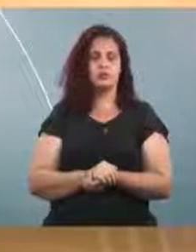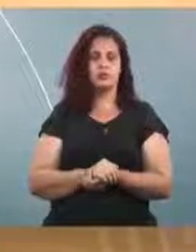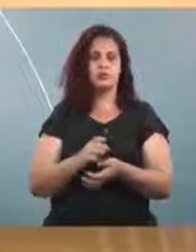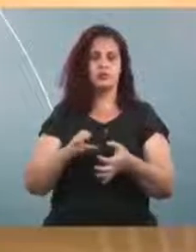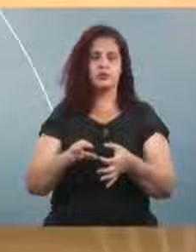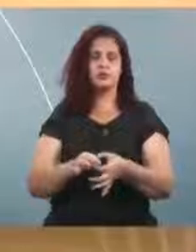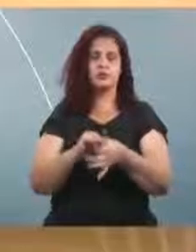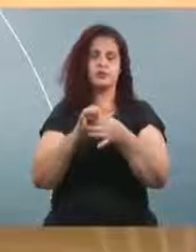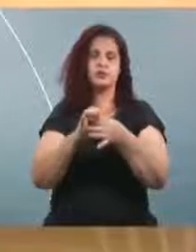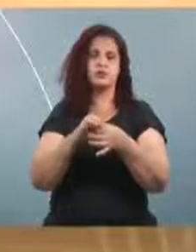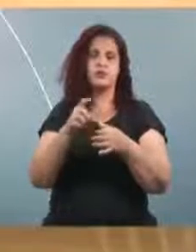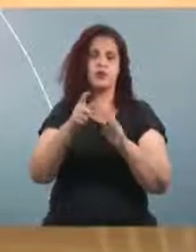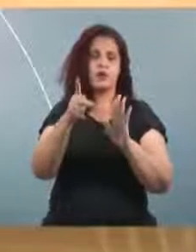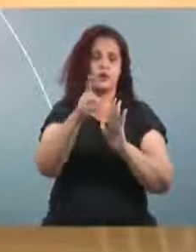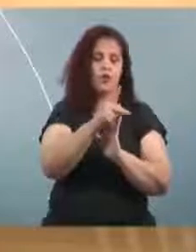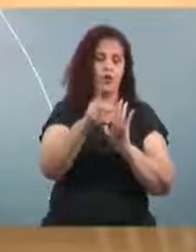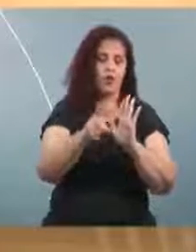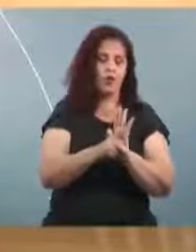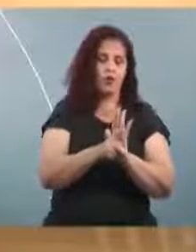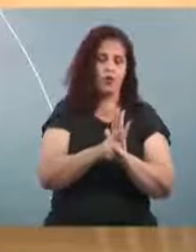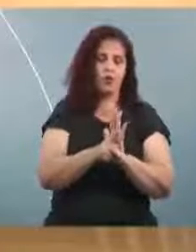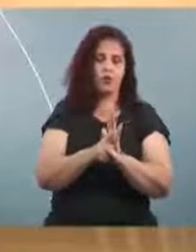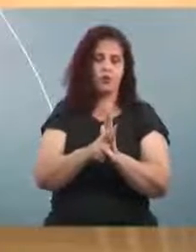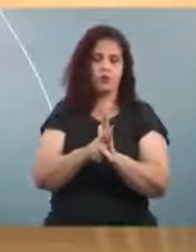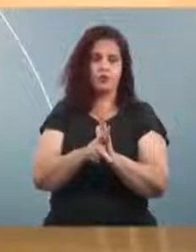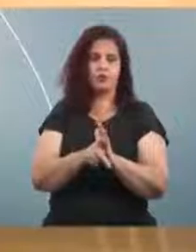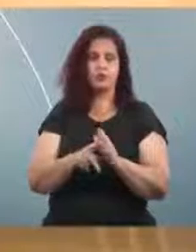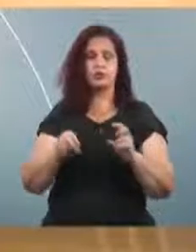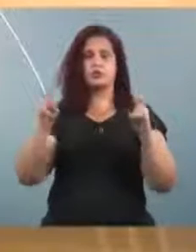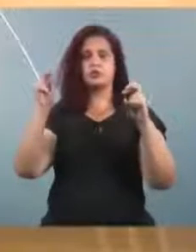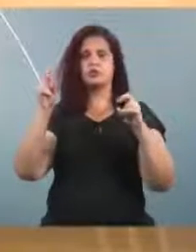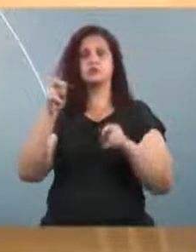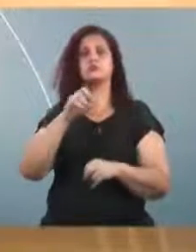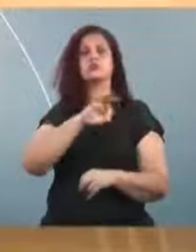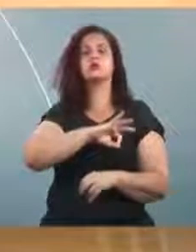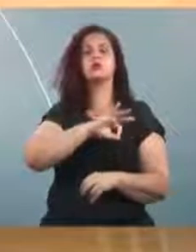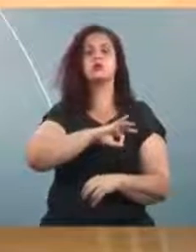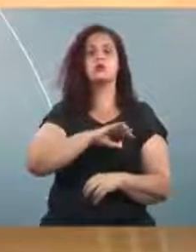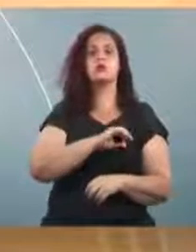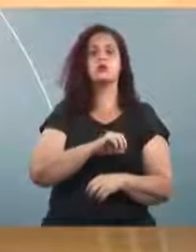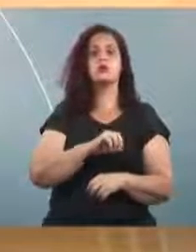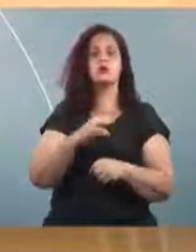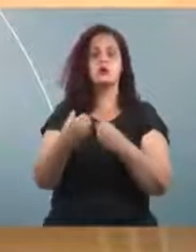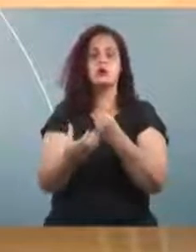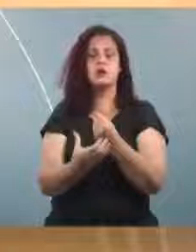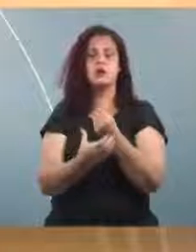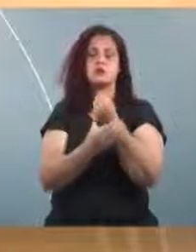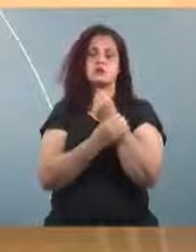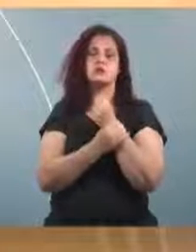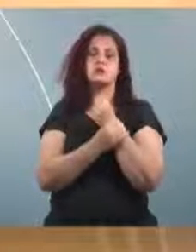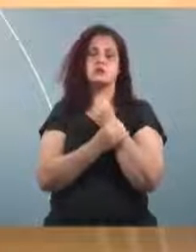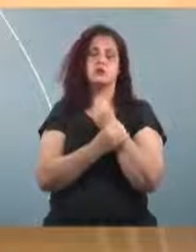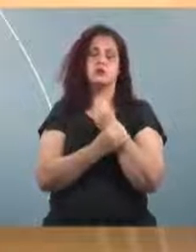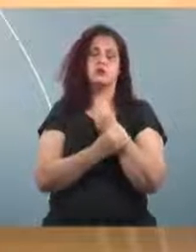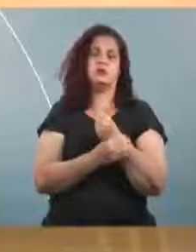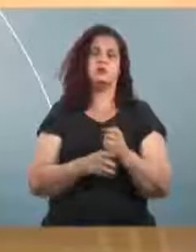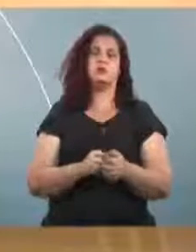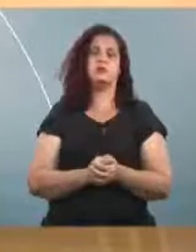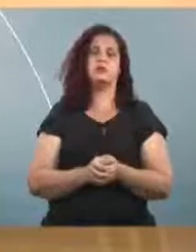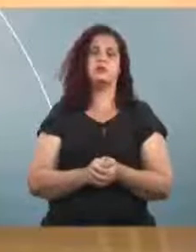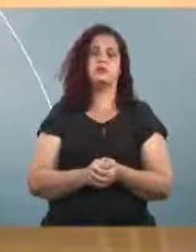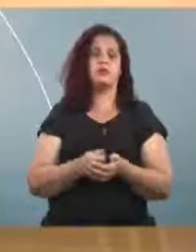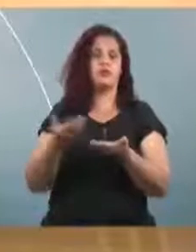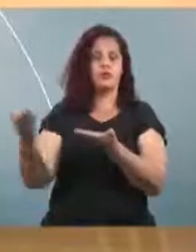pauta é a remuneração salarial dos operadores de Segurança Pública então convida a todos vocês a